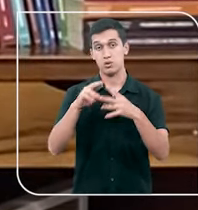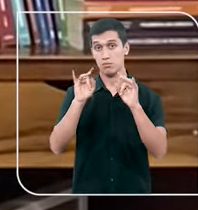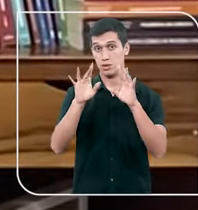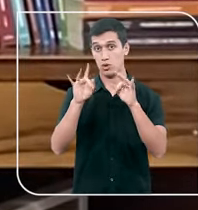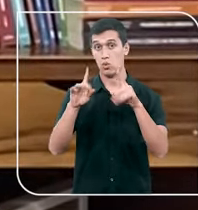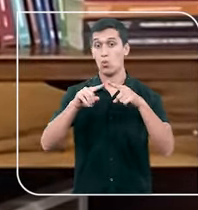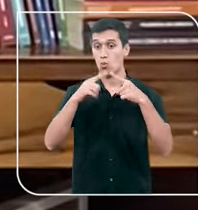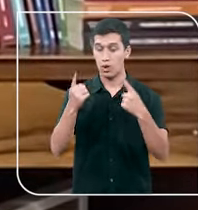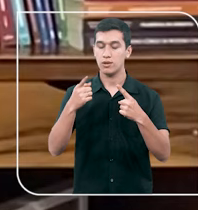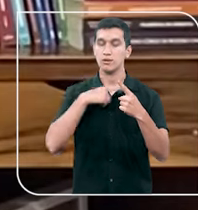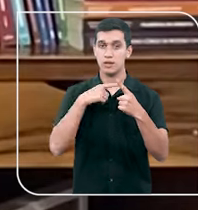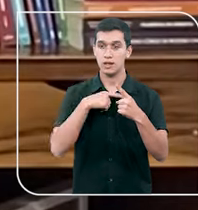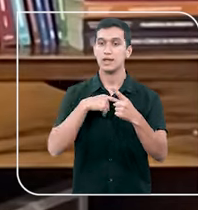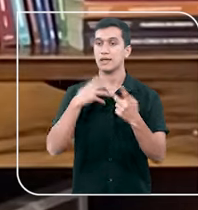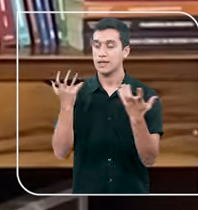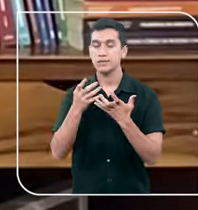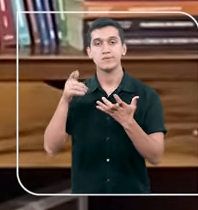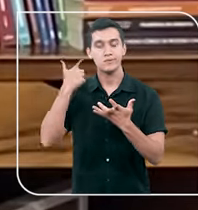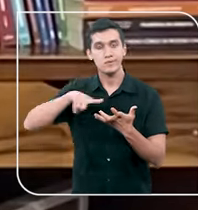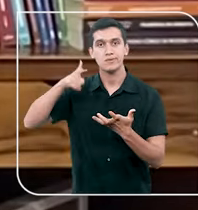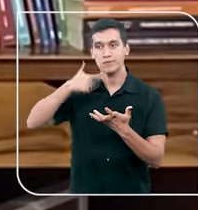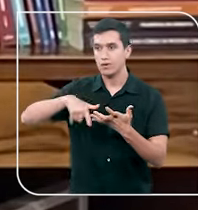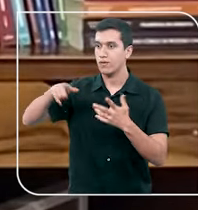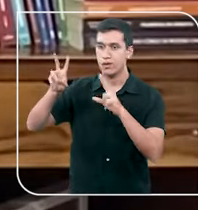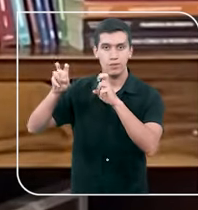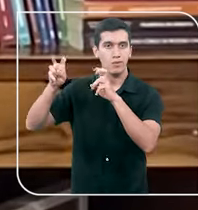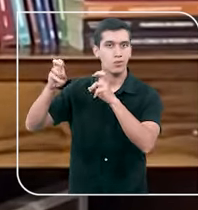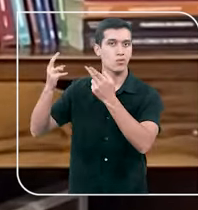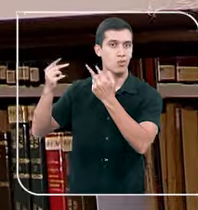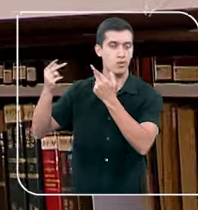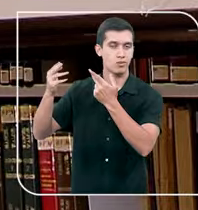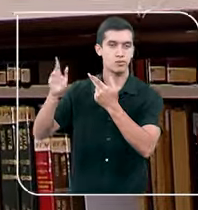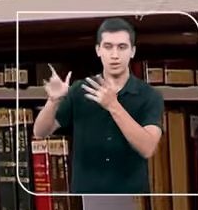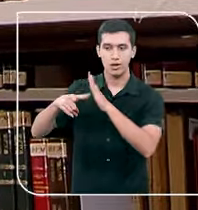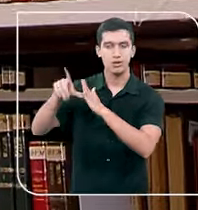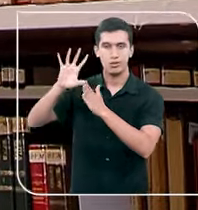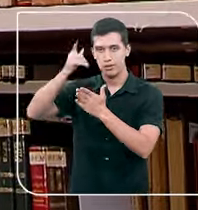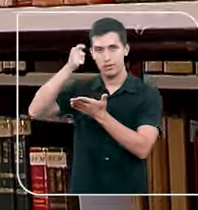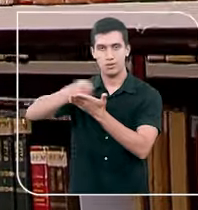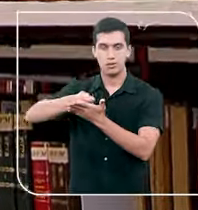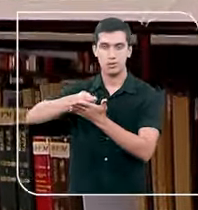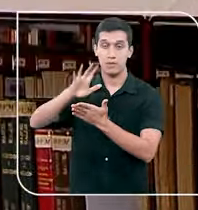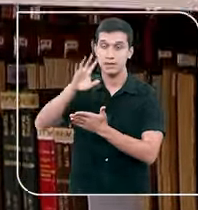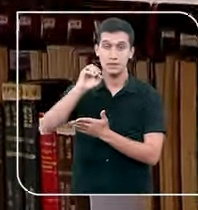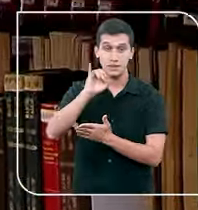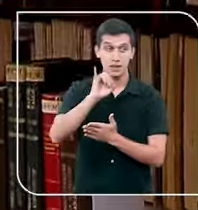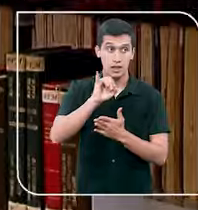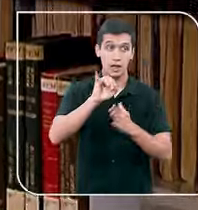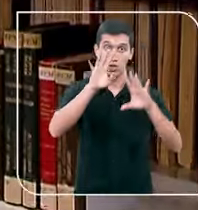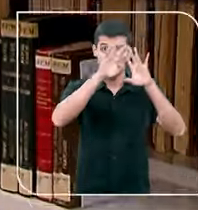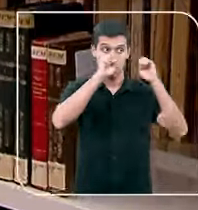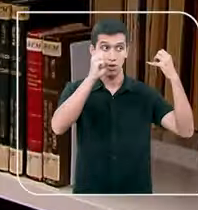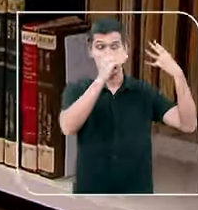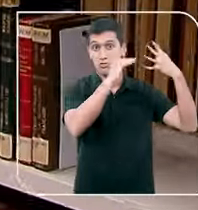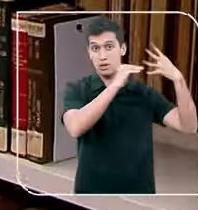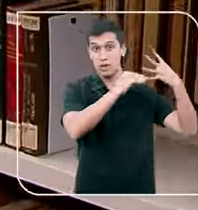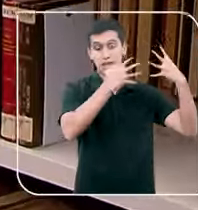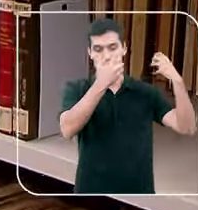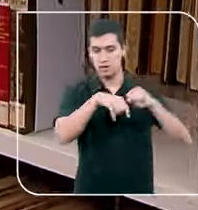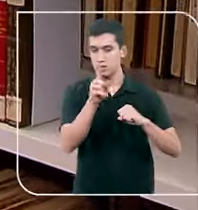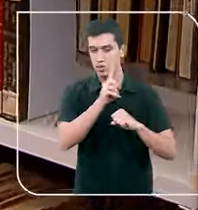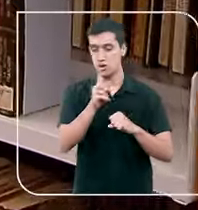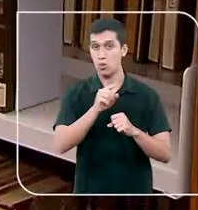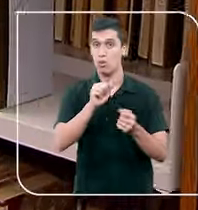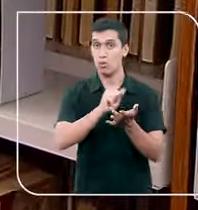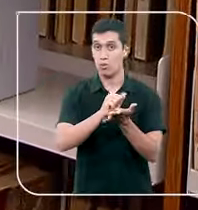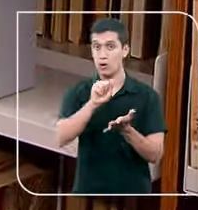especiais em que se questiona aquele mesmo objeto. Agora, se o Tribunal de Origem negar seguimento ao agravo